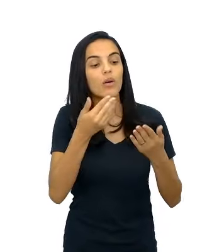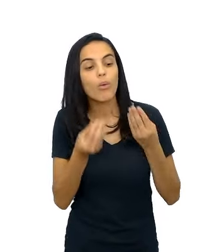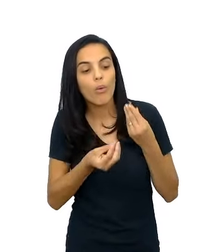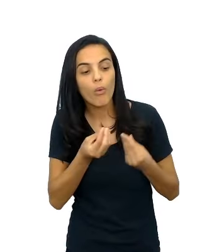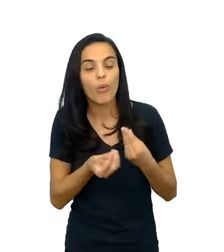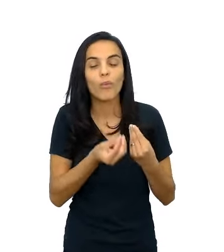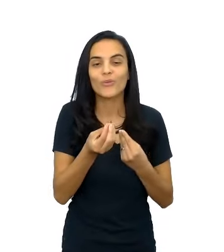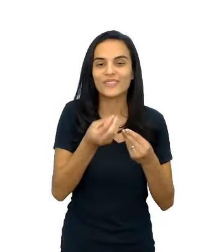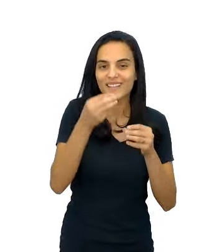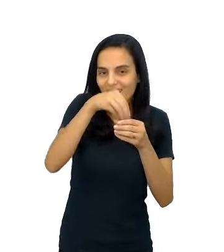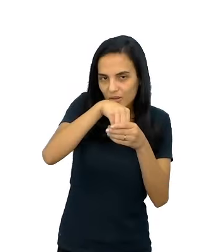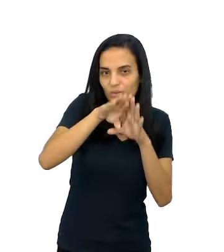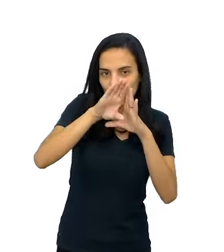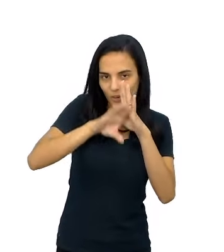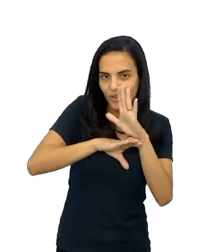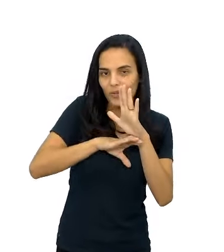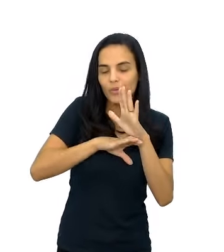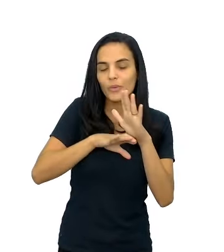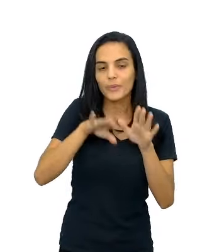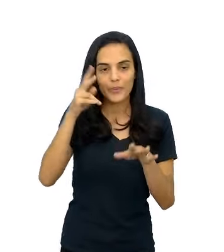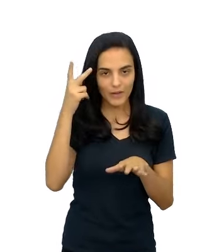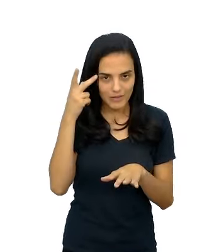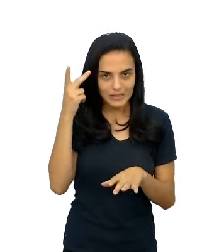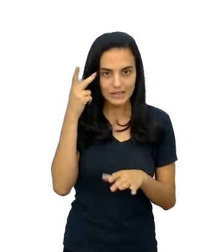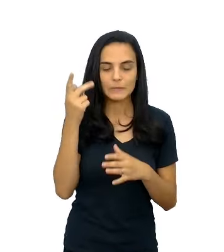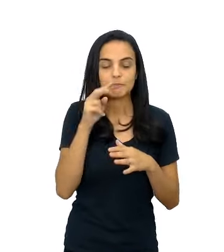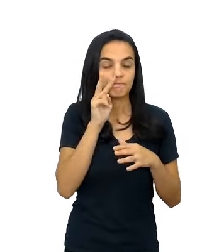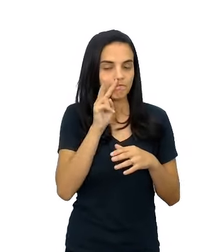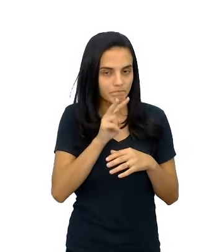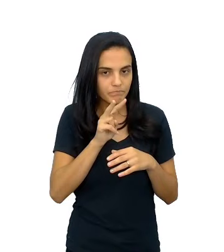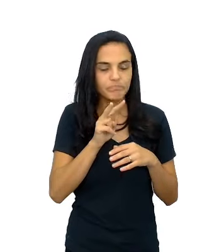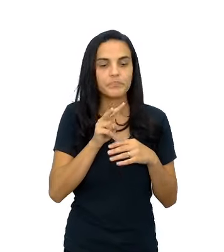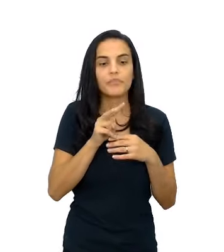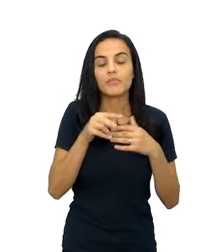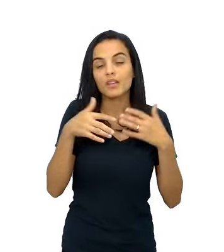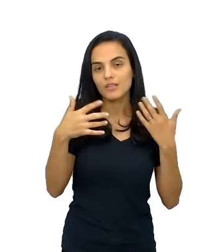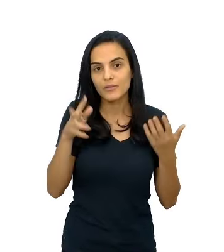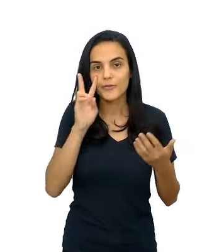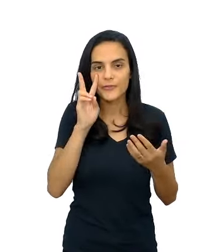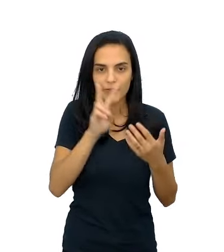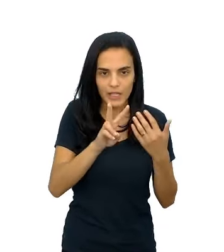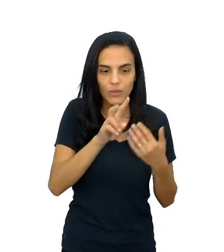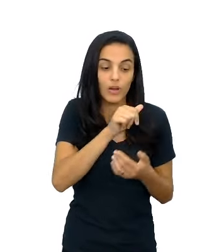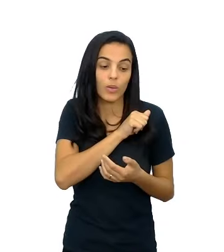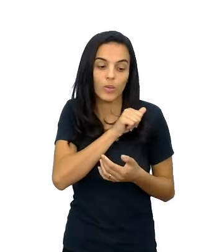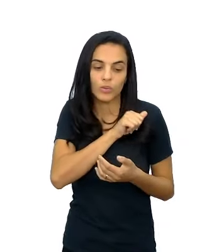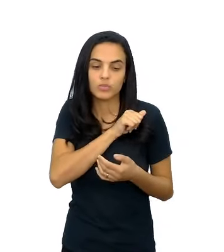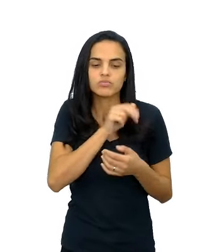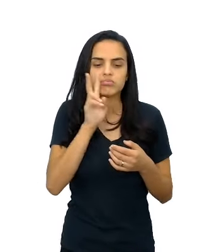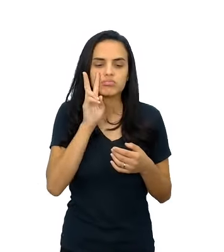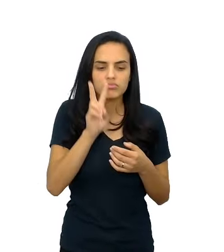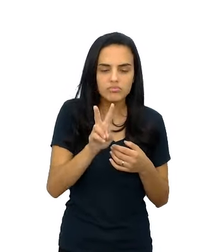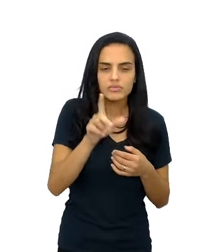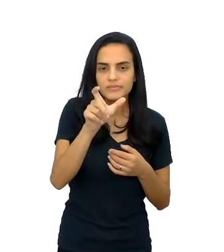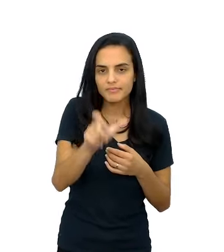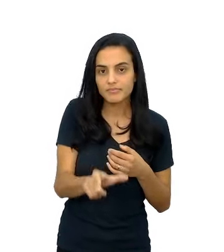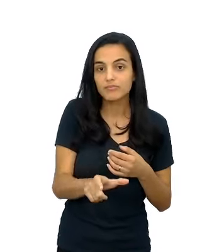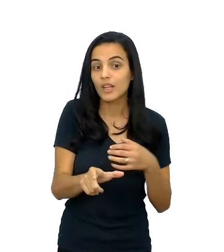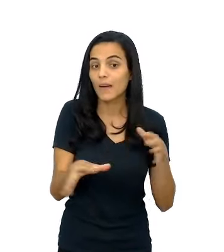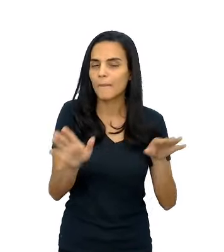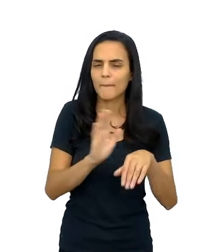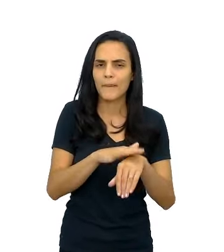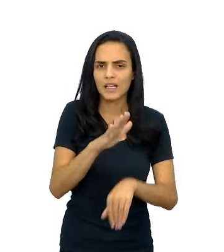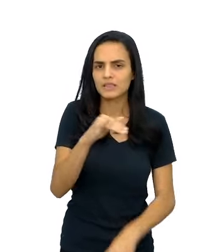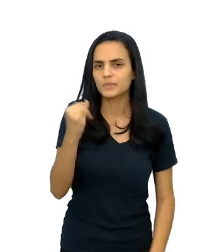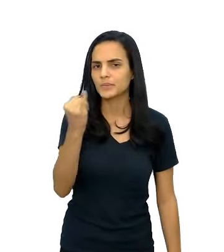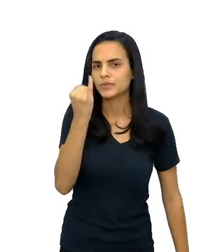currículo, né, olhando para os conteúdos, e olhar para esses estudantes. Ainda mais no momento que nós